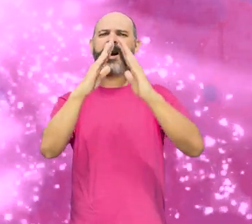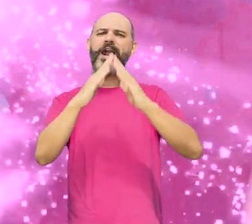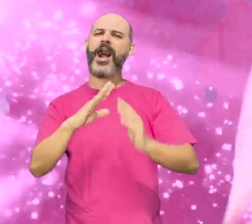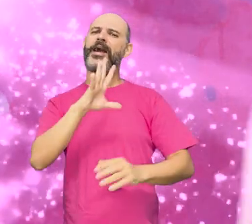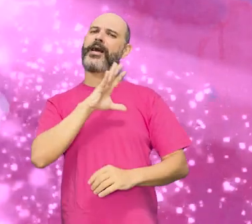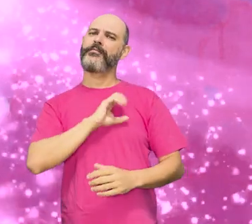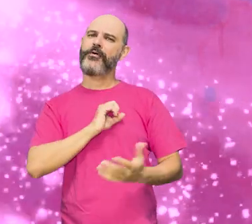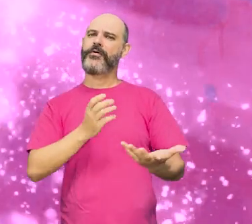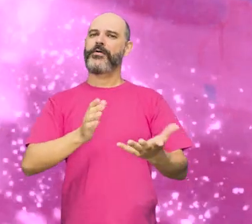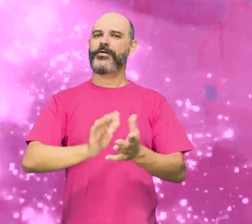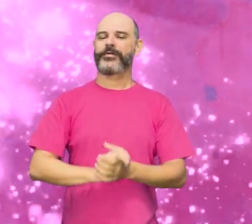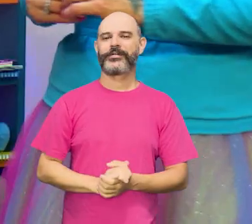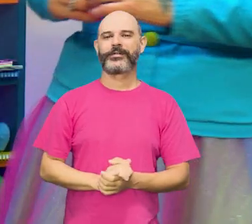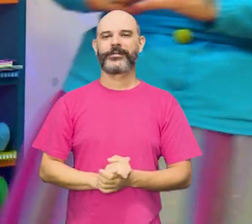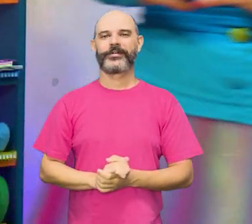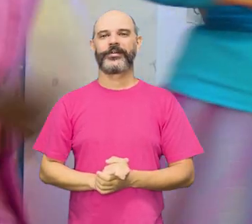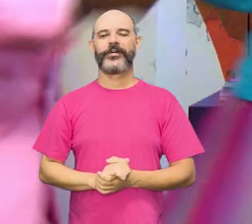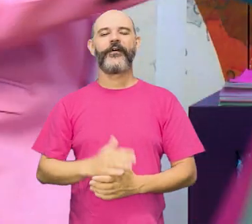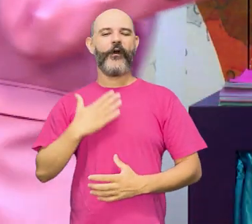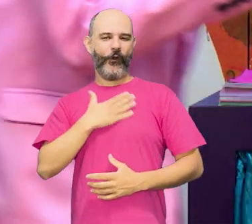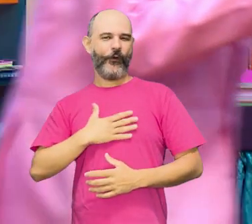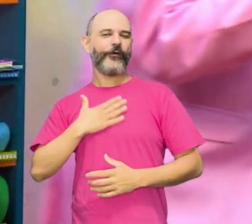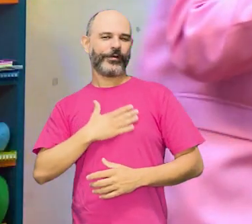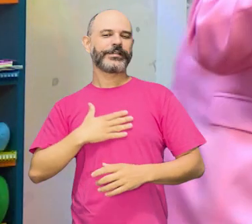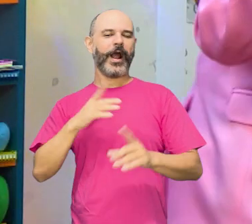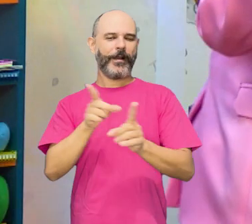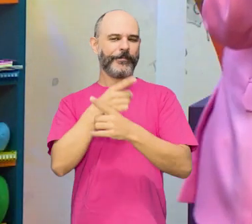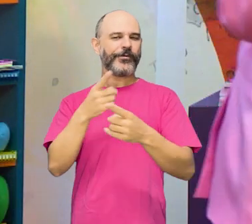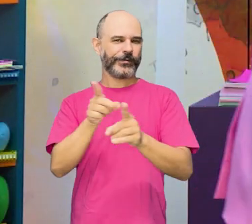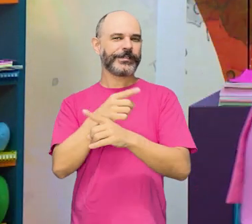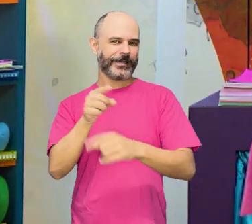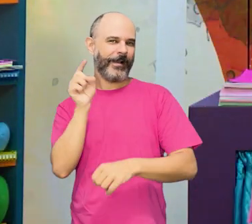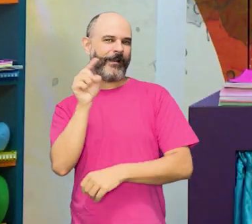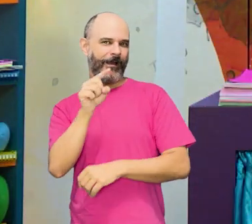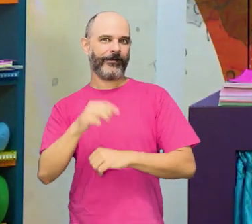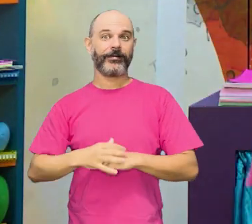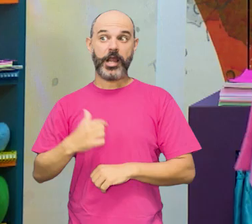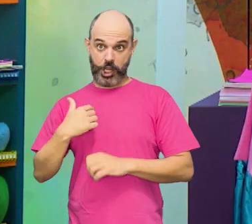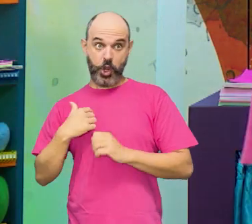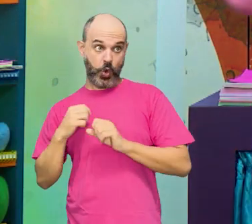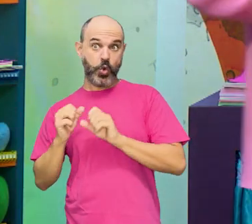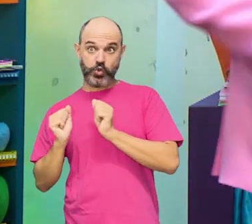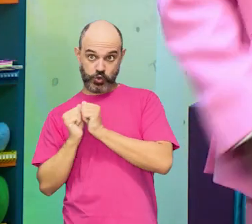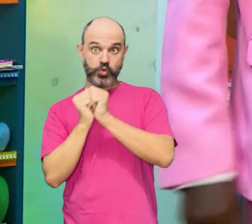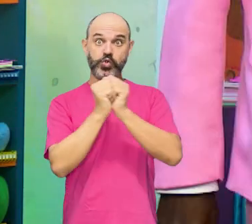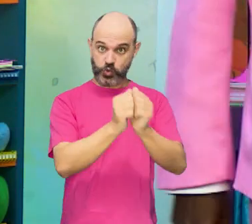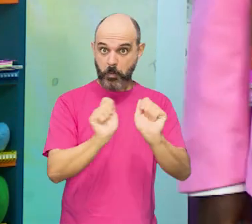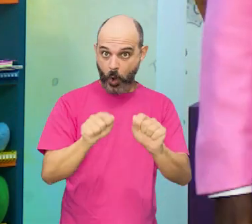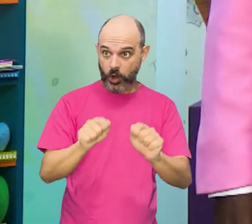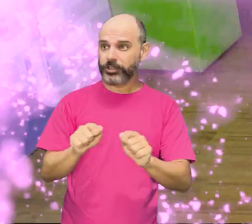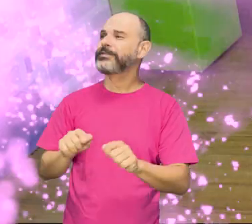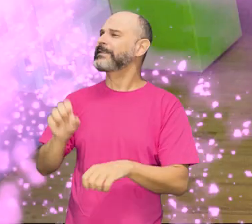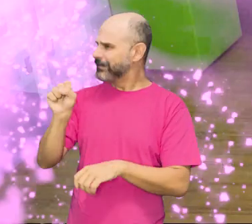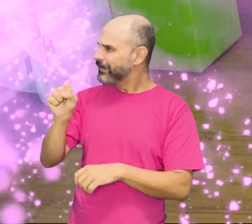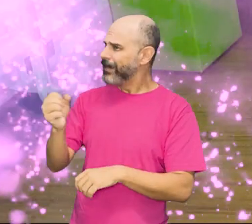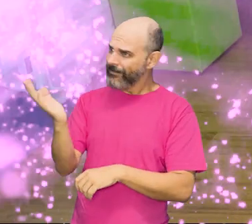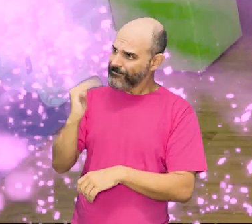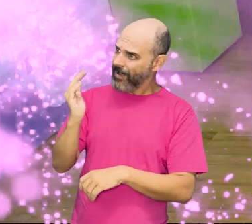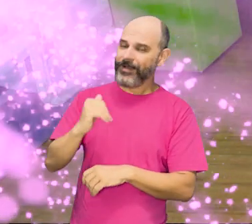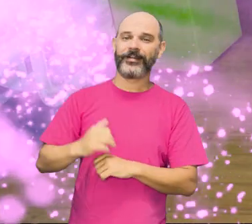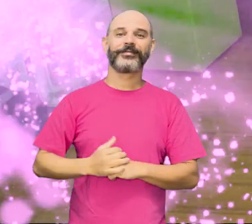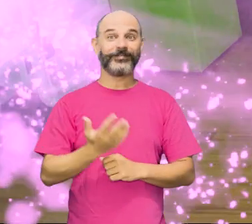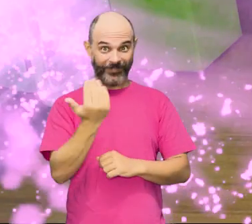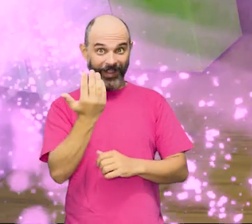Brinquedoteca do Lar de Amor. Acho que vão gostar de um toque musical. E eu posso ir junto? Mas